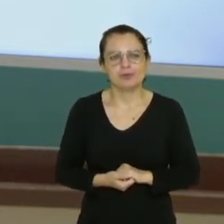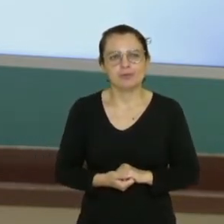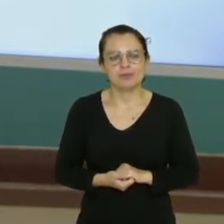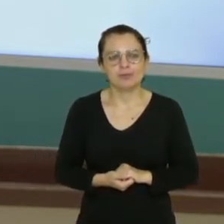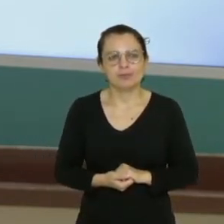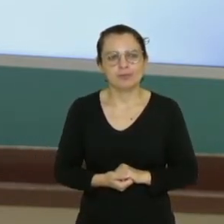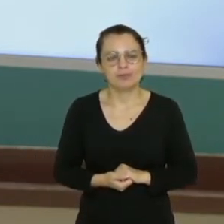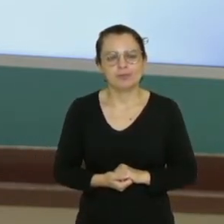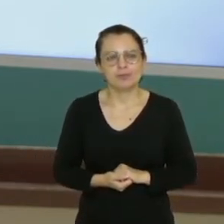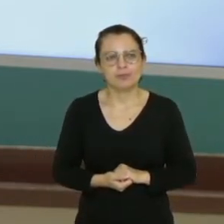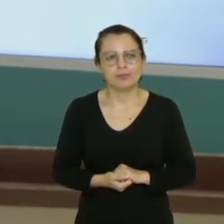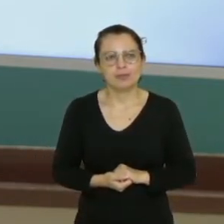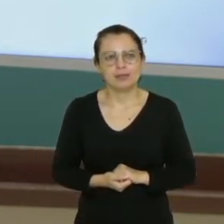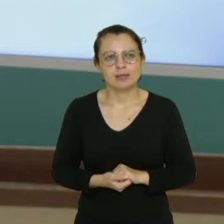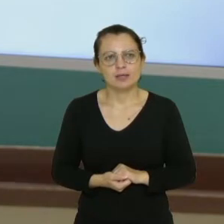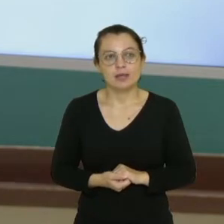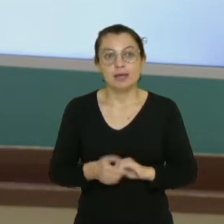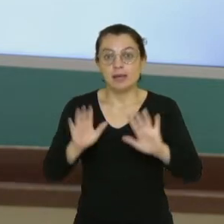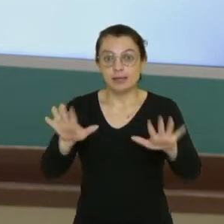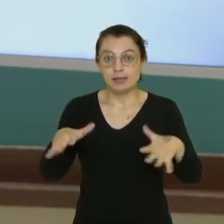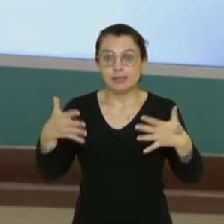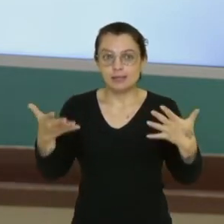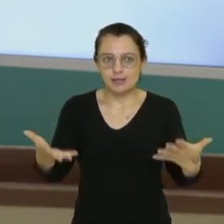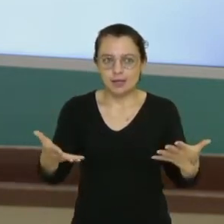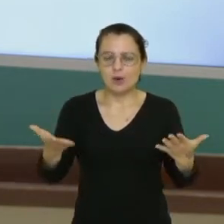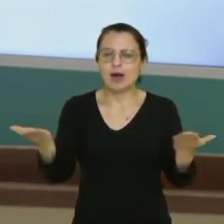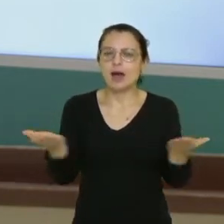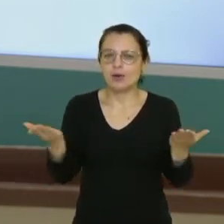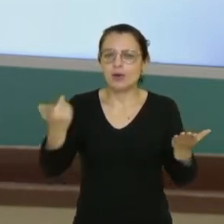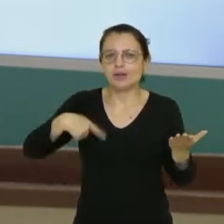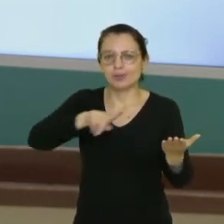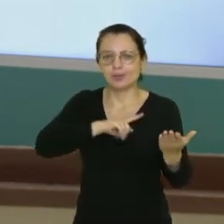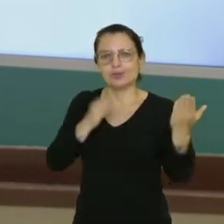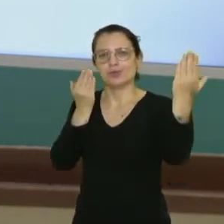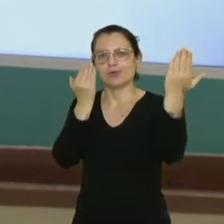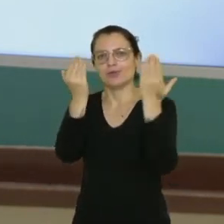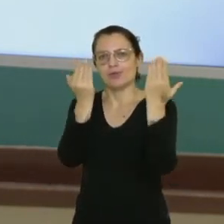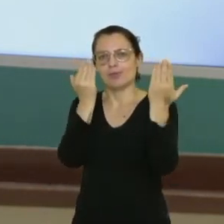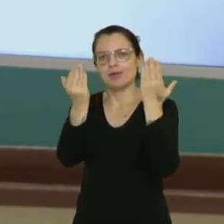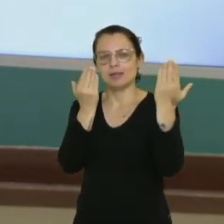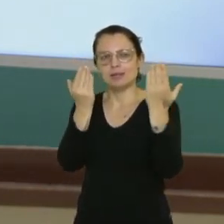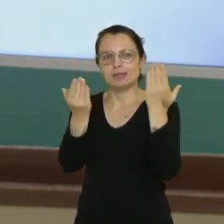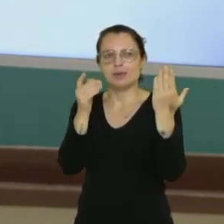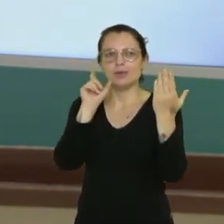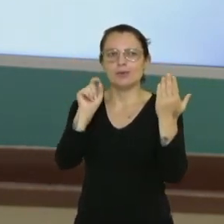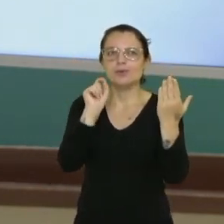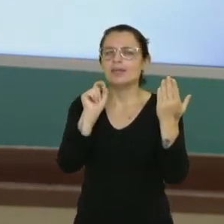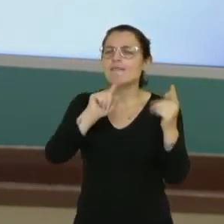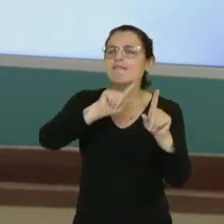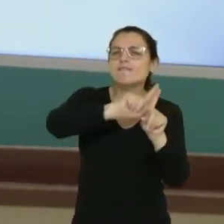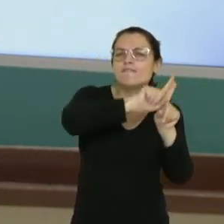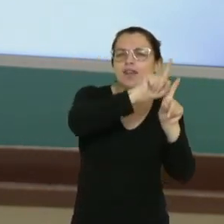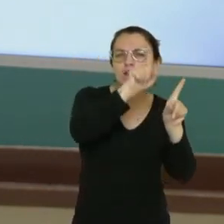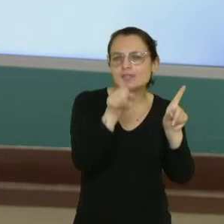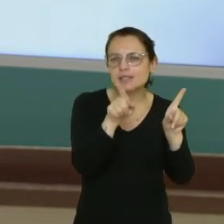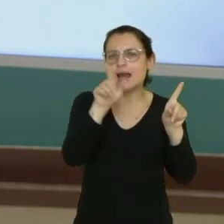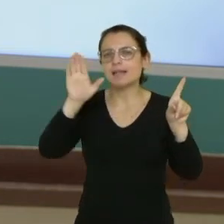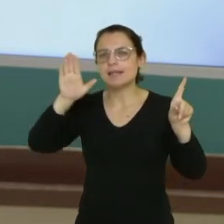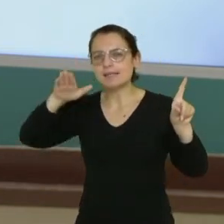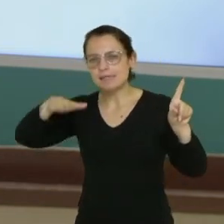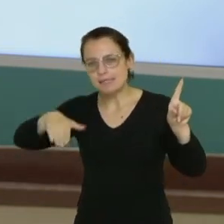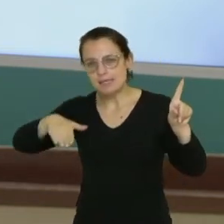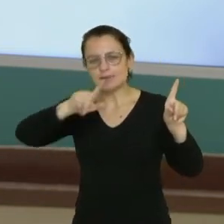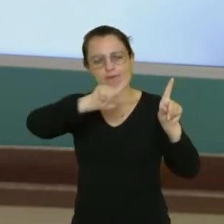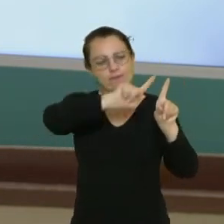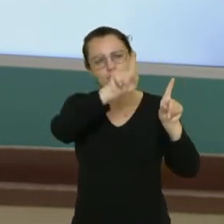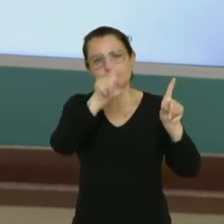certo bem então aqui eu fiz um comparativo com vocês o que que representa a velocidade e aceleração então vejam